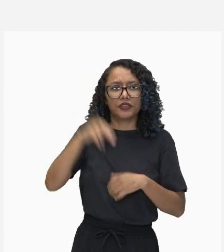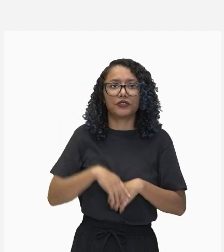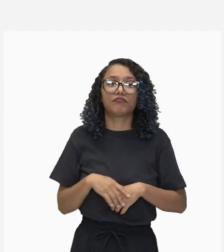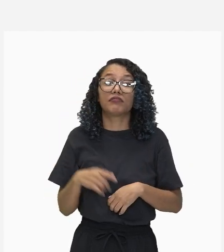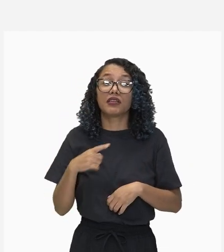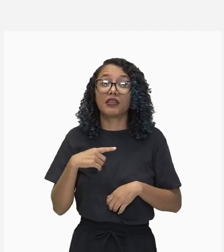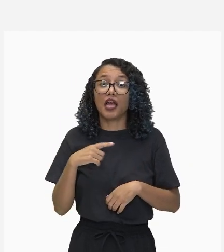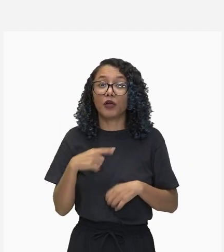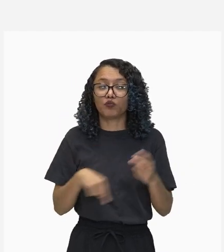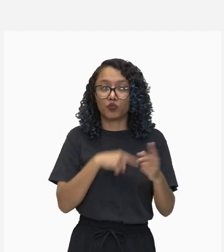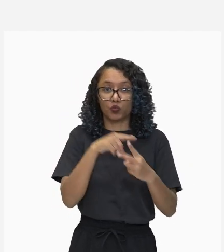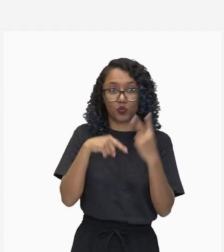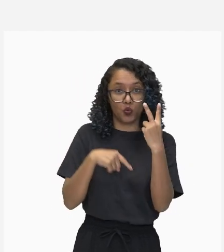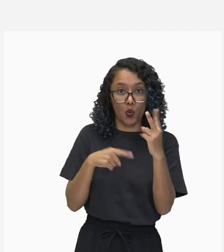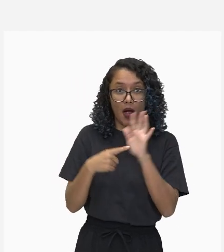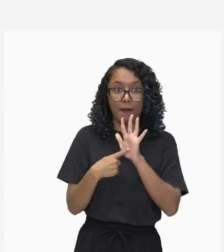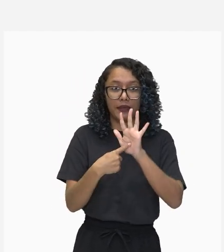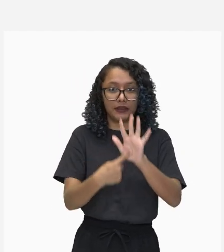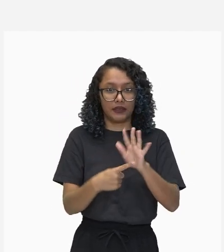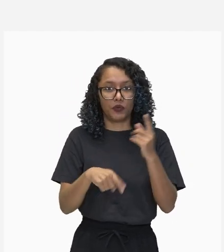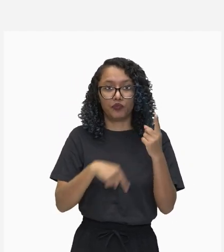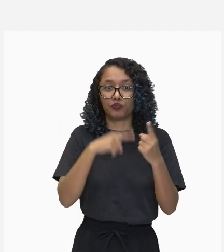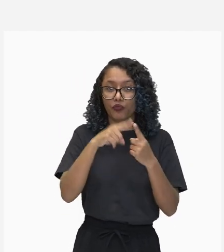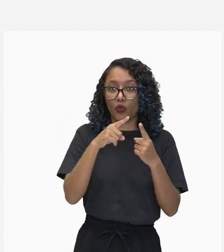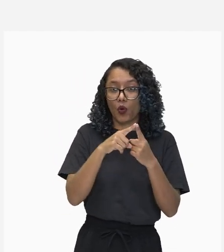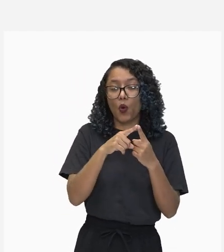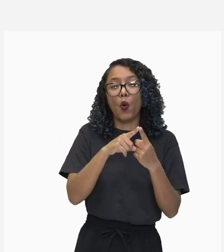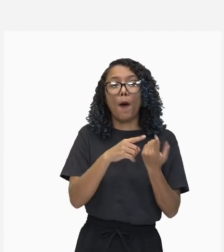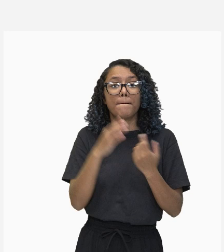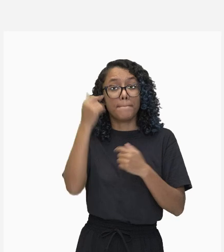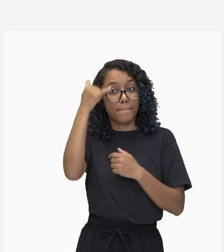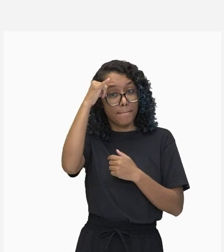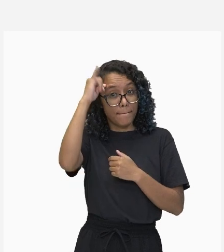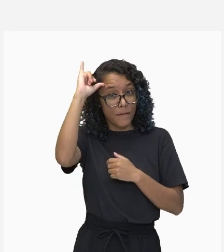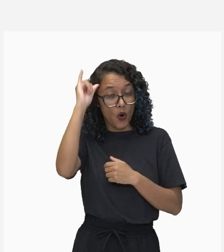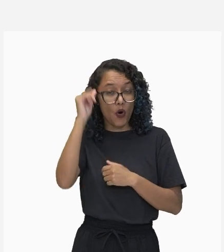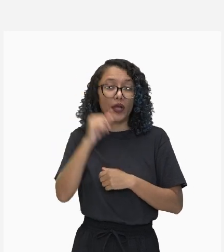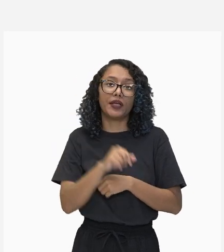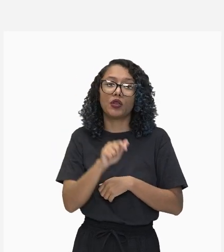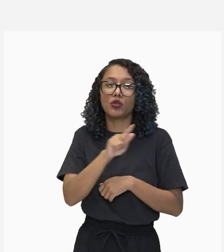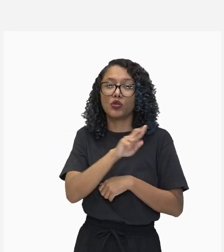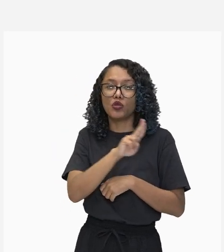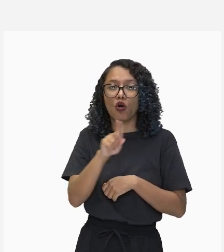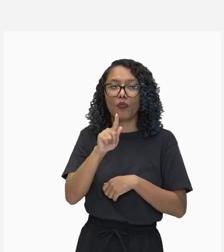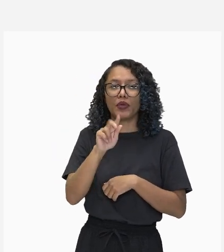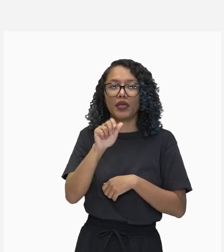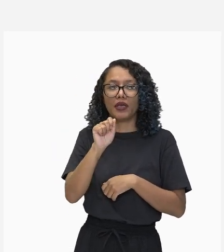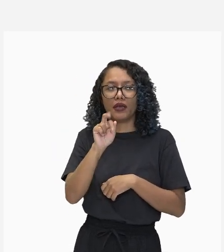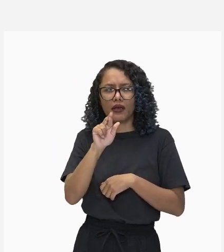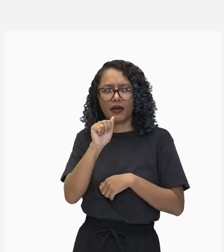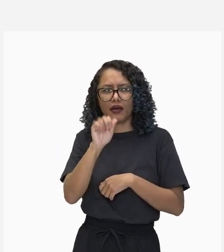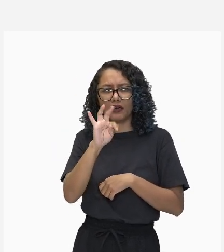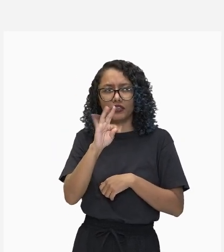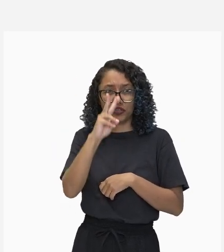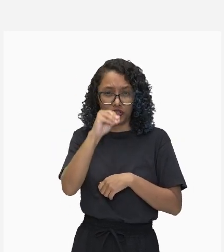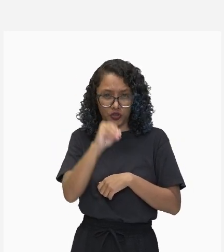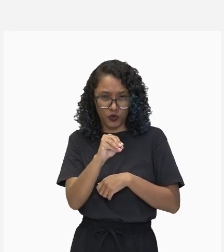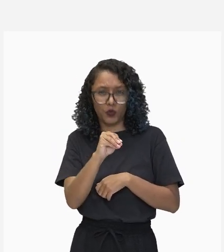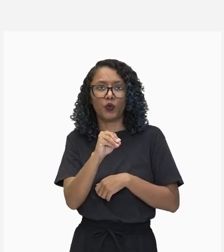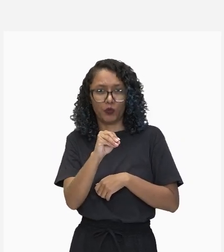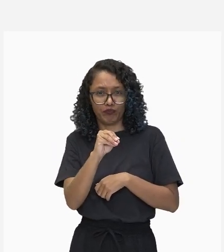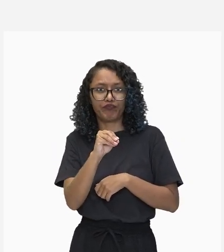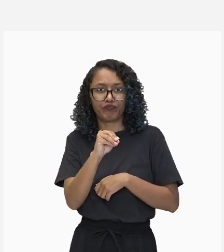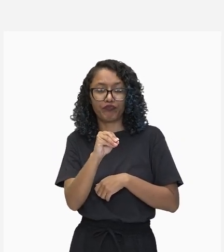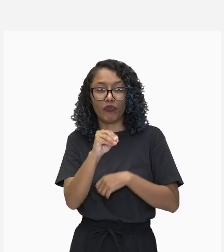duas agremiações, a do boi garantido, com coração vermelho, e a do boi caprichoso, com a